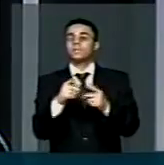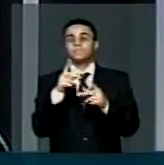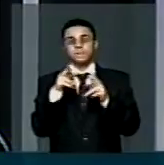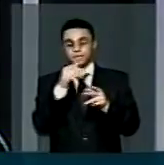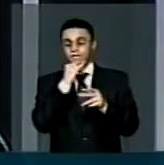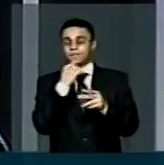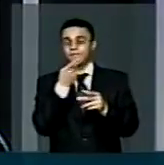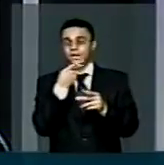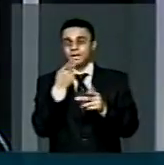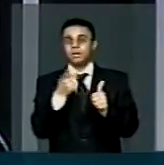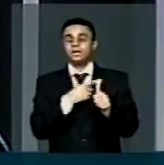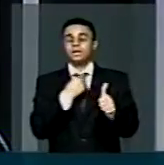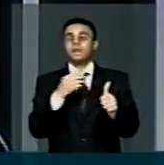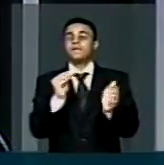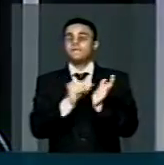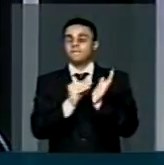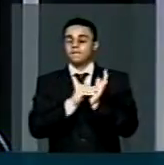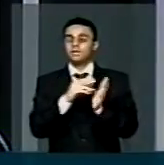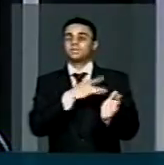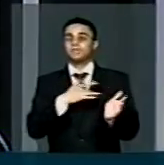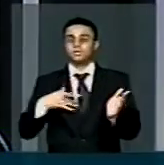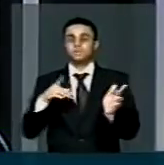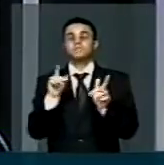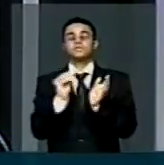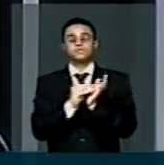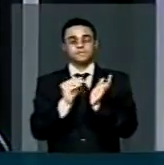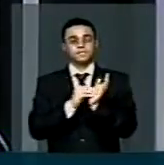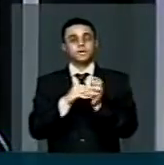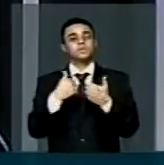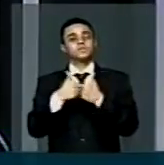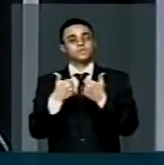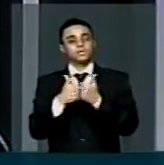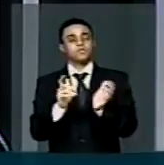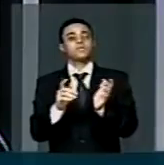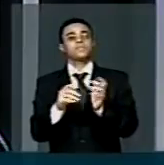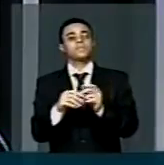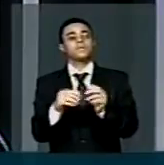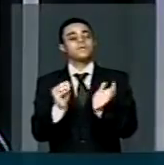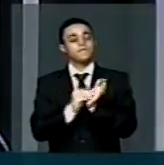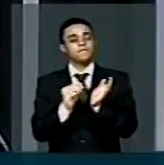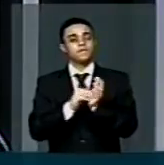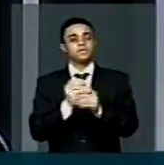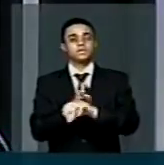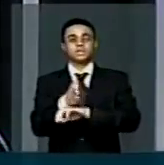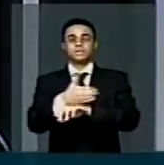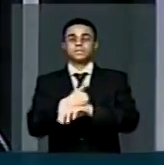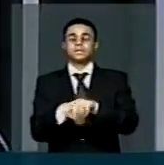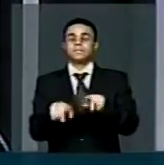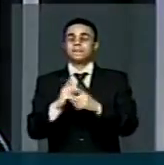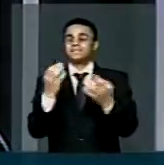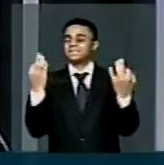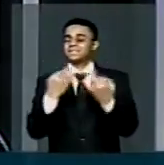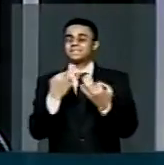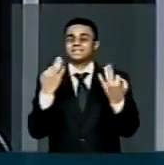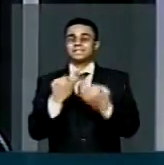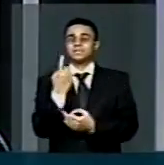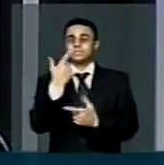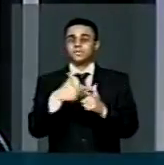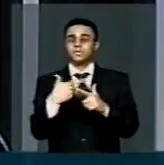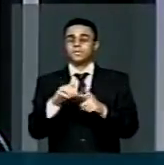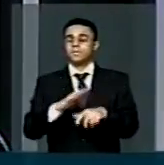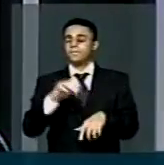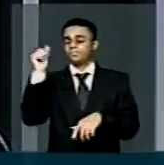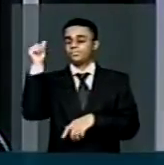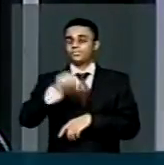da saúde, da falta de mobilidade urbana, da falta de acessibilidade, mas com certeza um dos problemas que mais afetam a população do